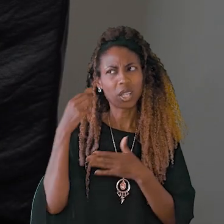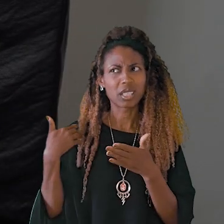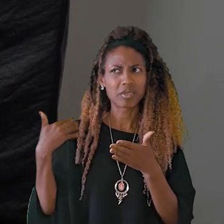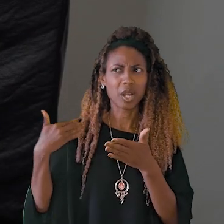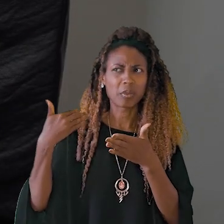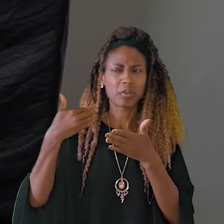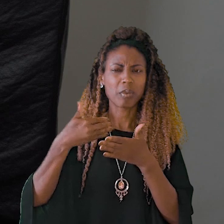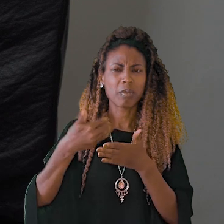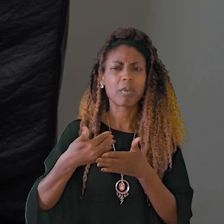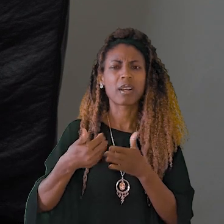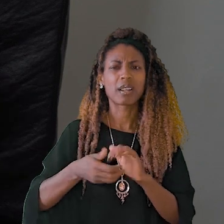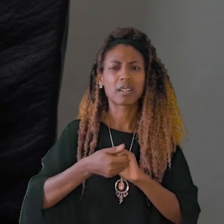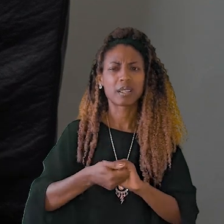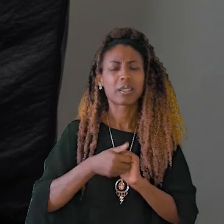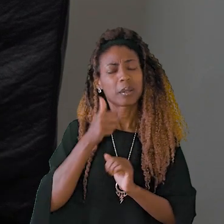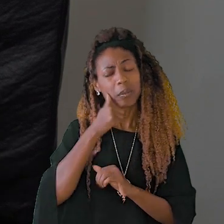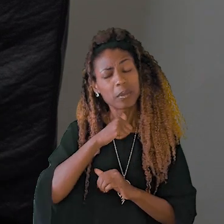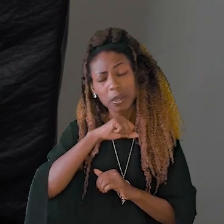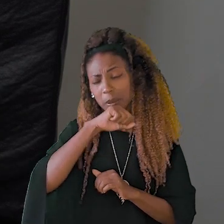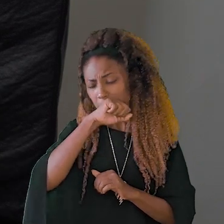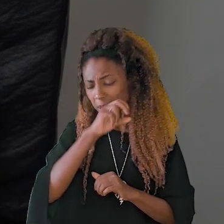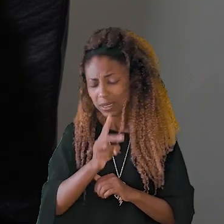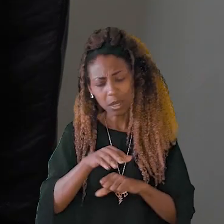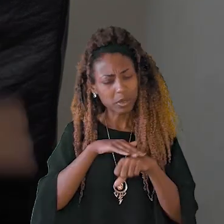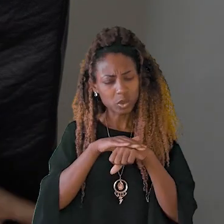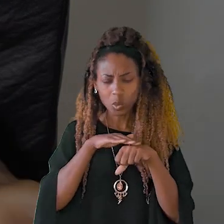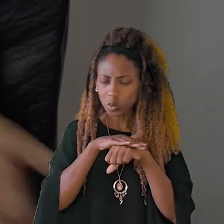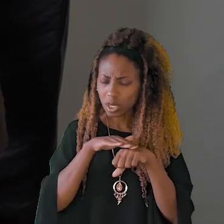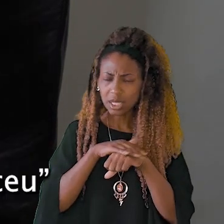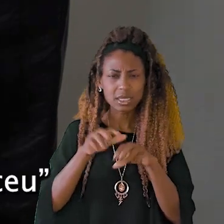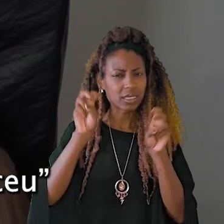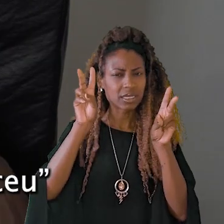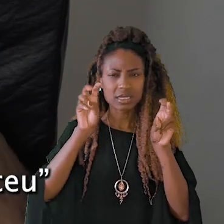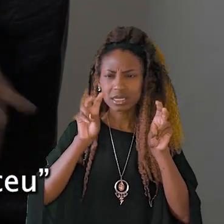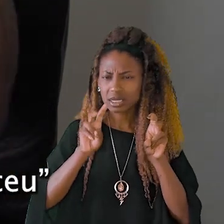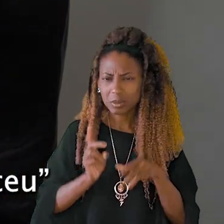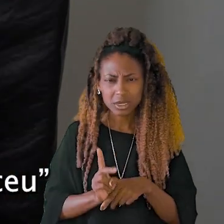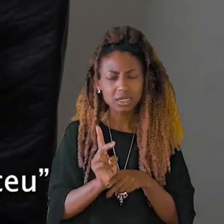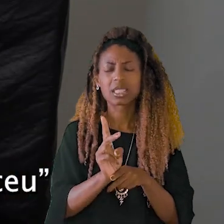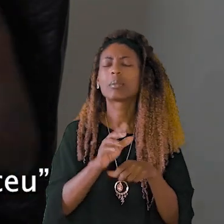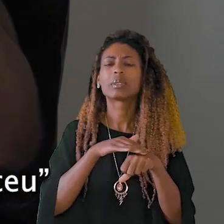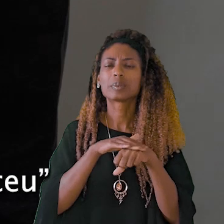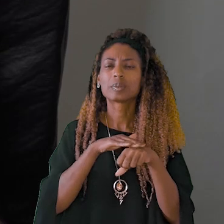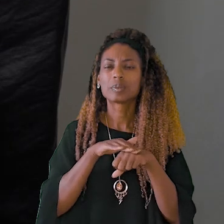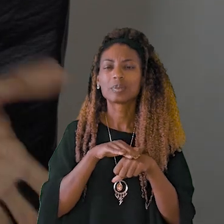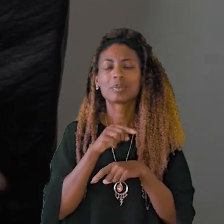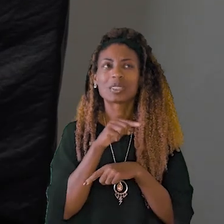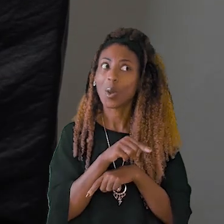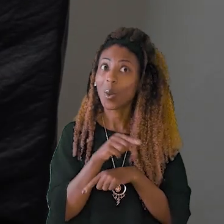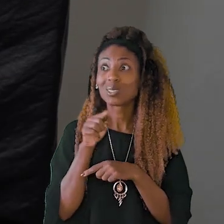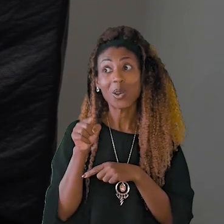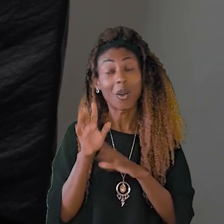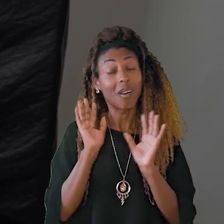assim, porque eu e minha mãe tem um lugar muito amigável, então a gente sempre conversa, todas as coisas assim, a gente sempre conversa, a gente fala, mãe, tem isso pra contar, aconteceu isso e